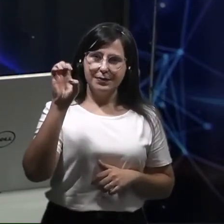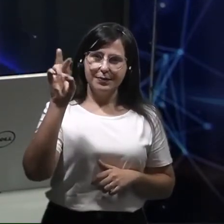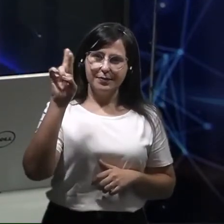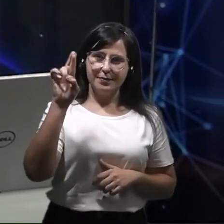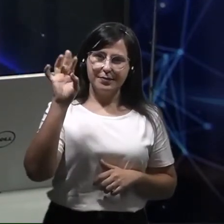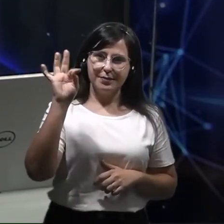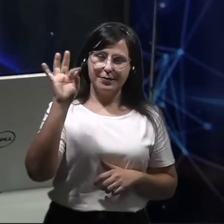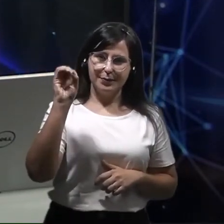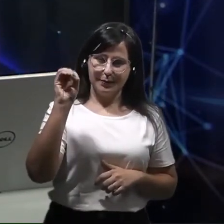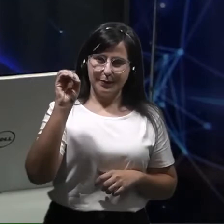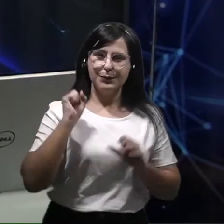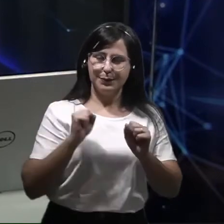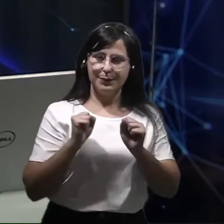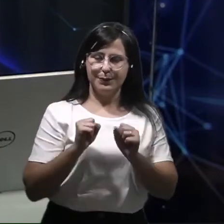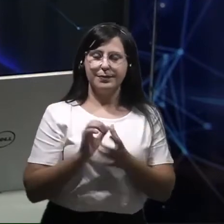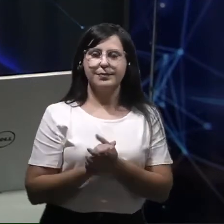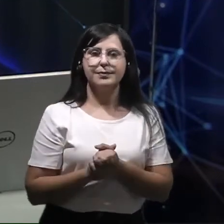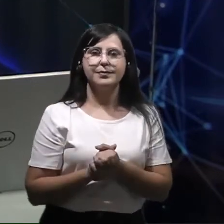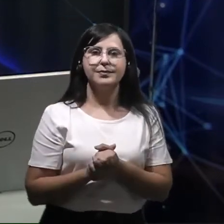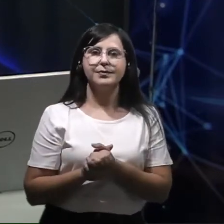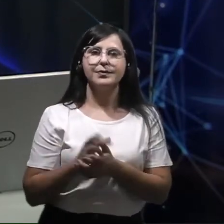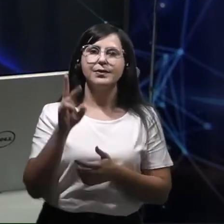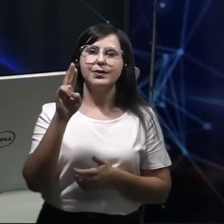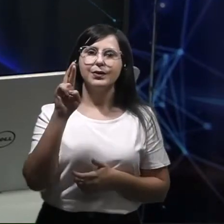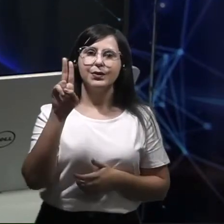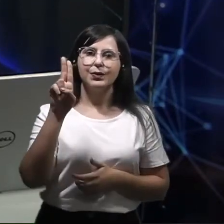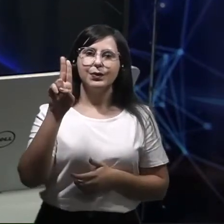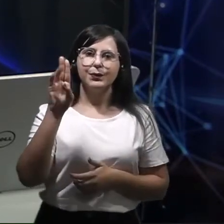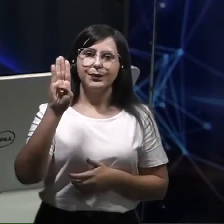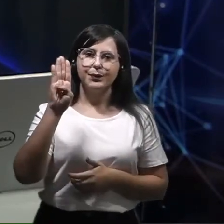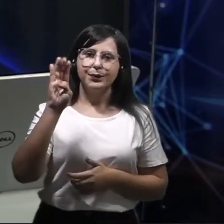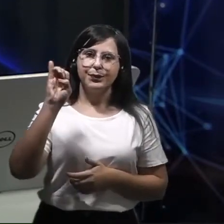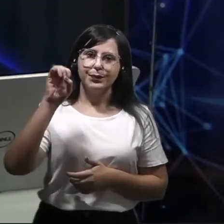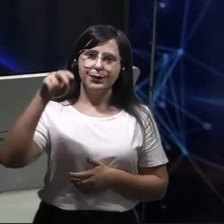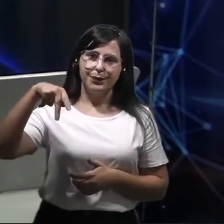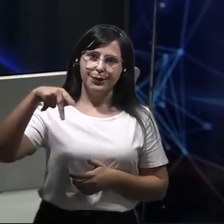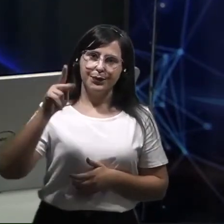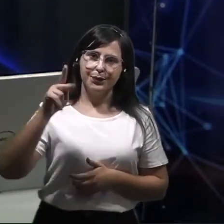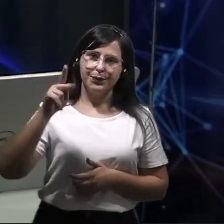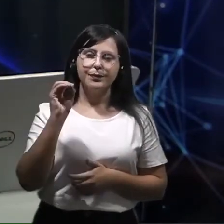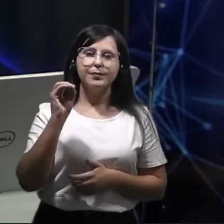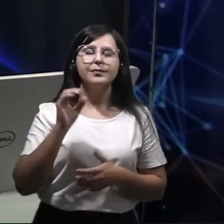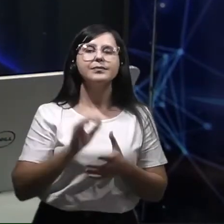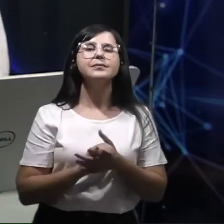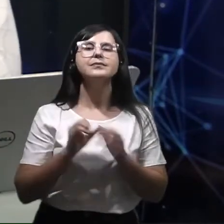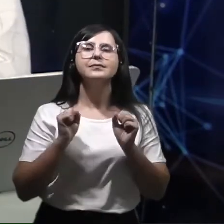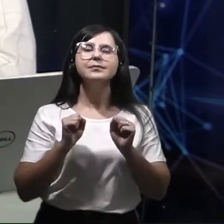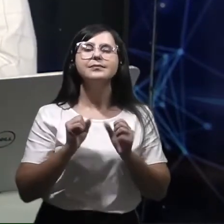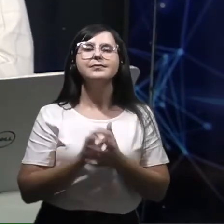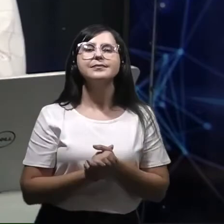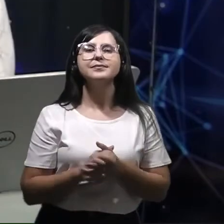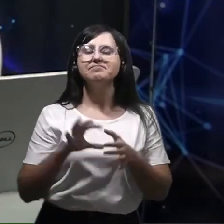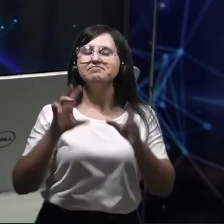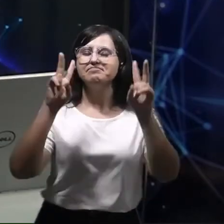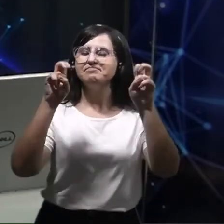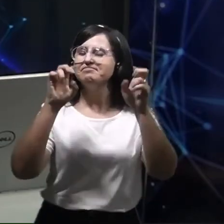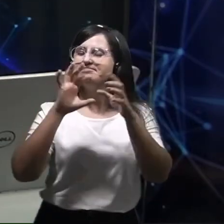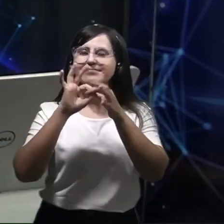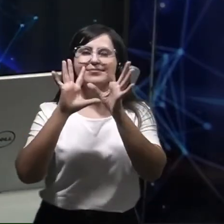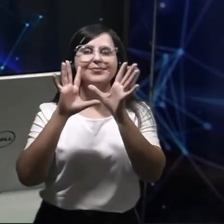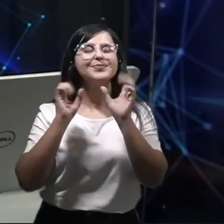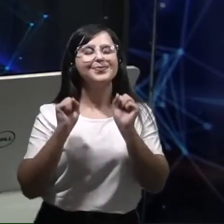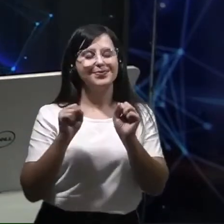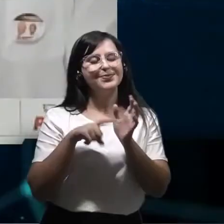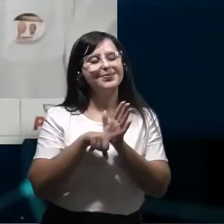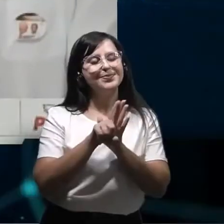das respostas, que é o candidato Rubinho Nunes. É isso? Isso, exatamente. Pergunta ao candidato Rubinho Nunes. O senhor tem com tema livre, candidato, um minuto para